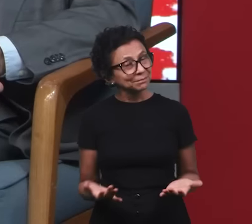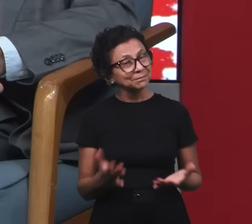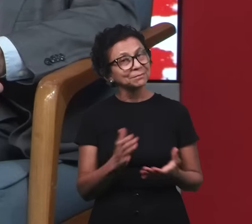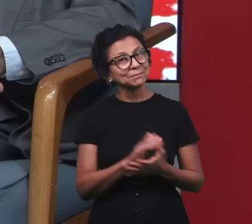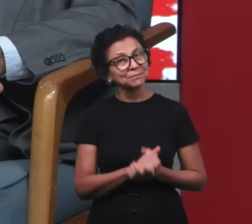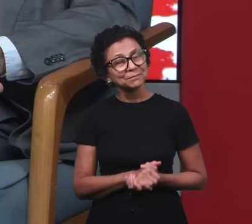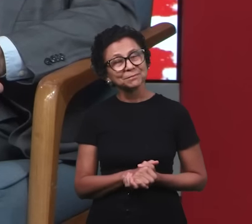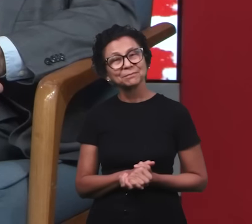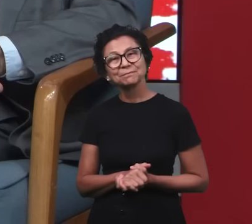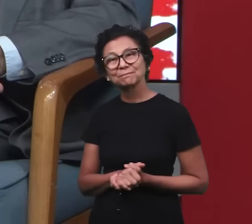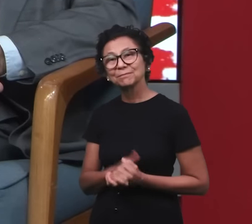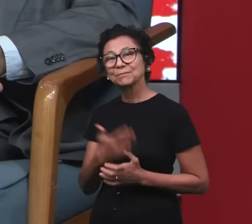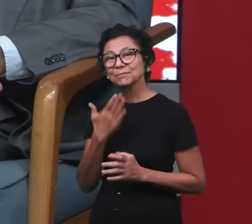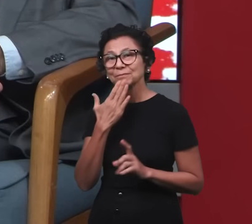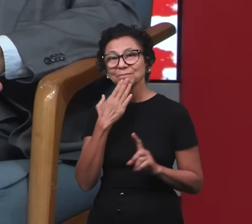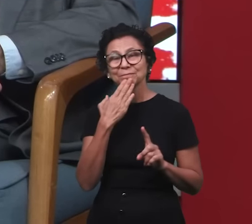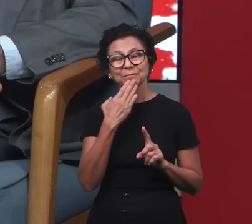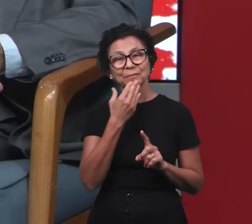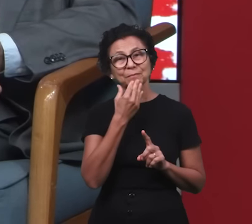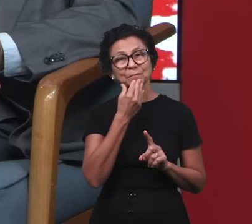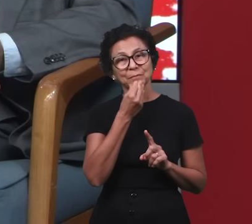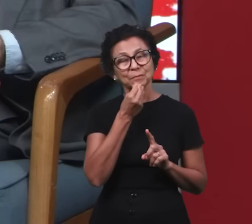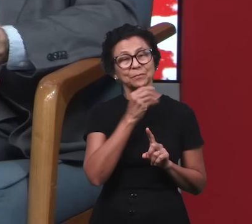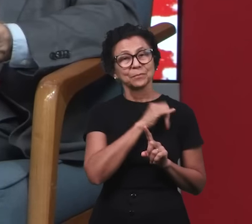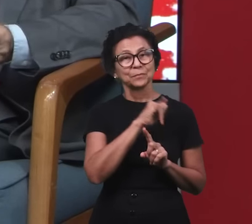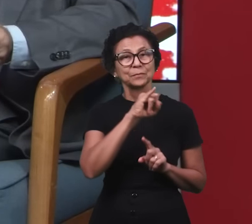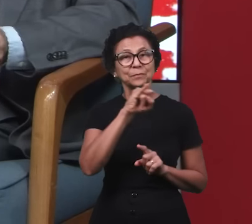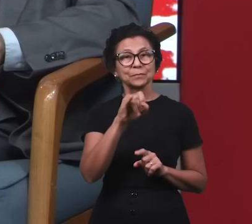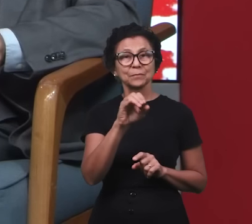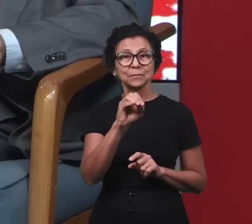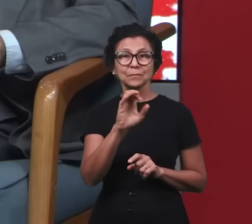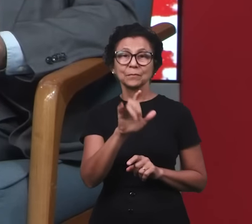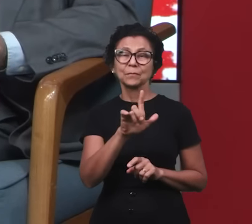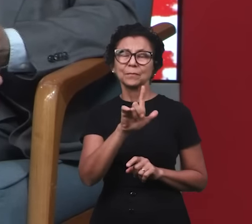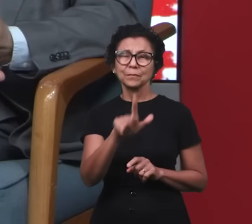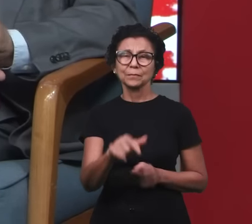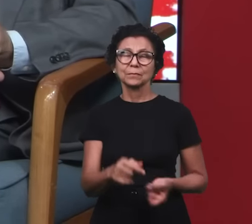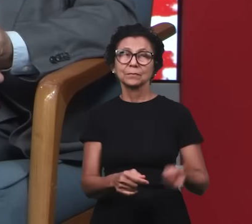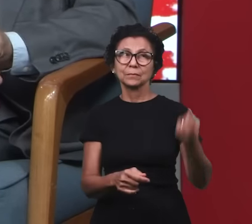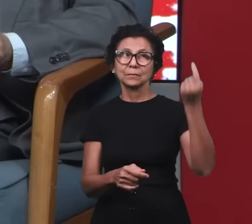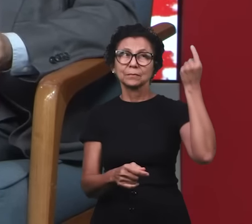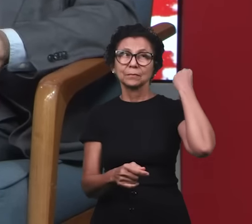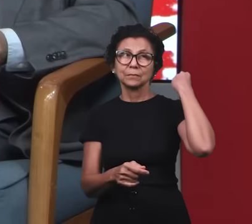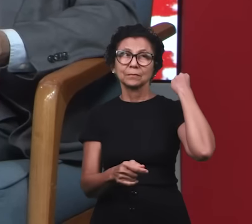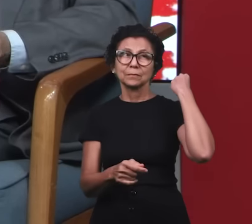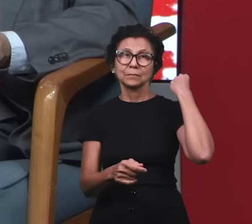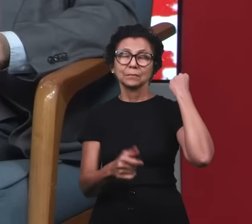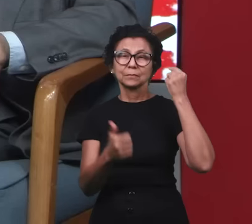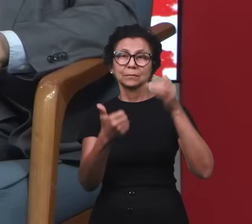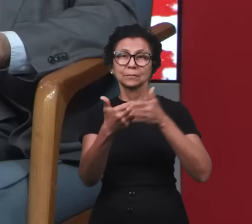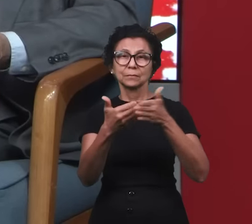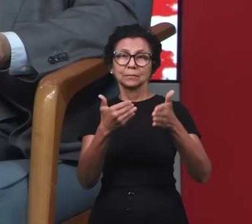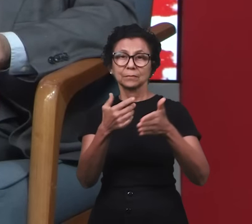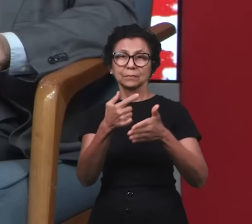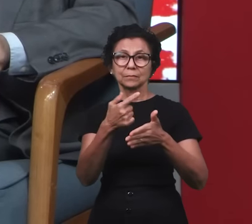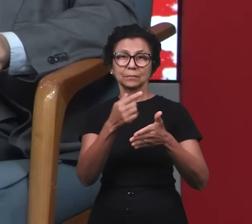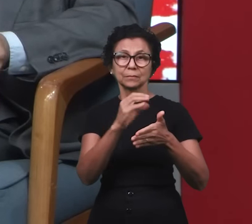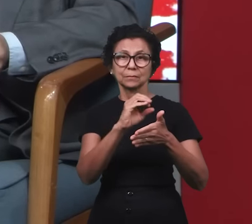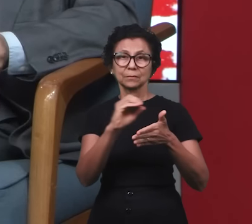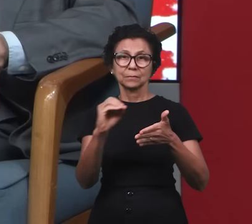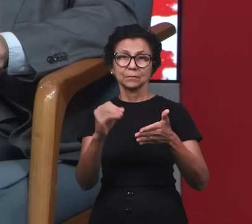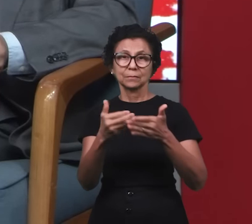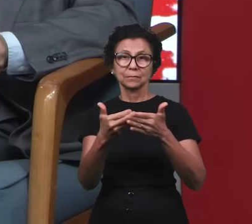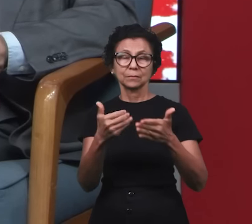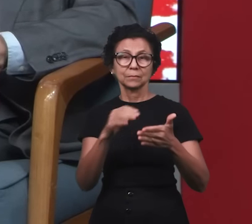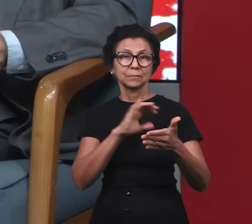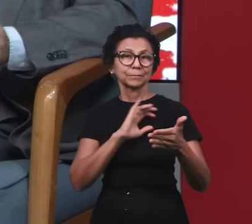pelo profeta Joel, lá 700 anos antes de Cristo.